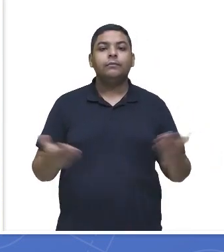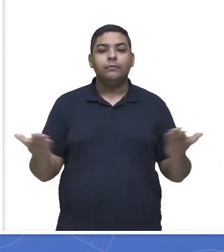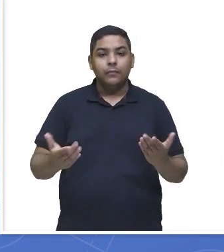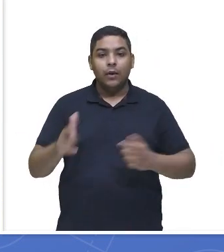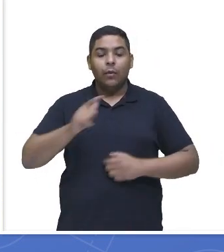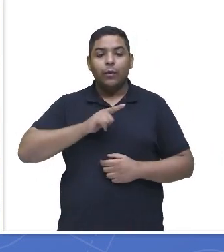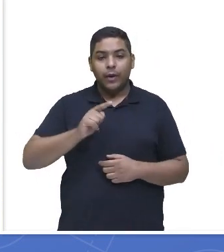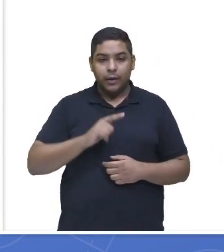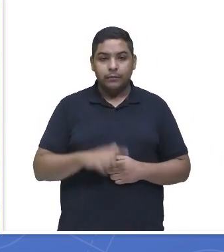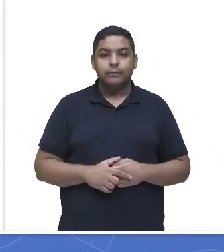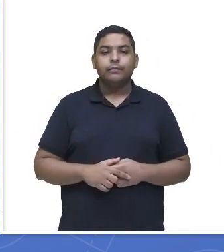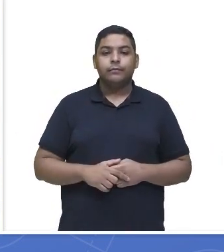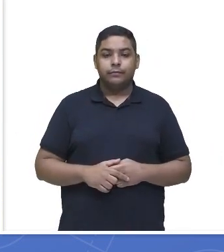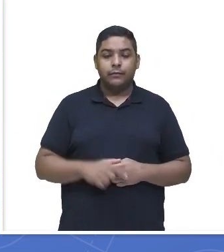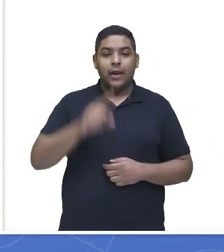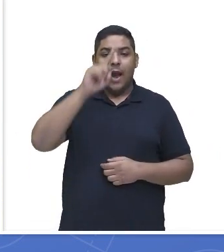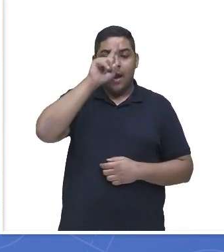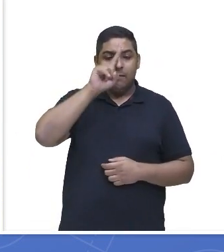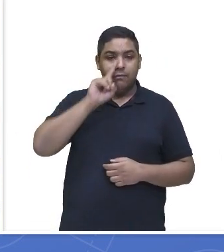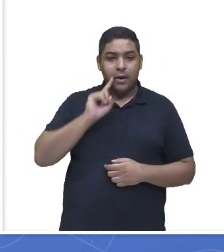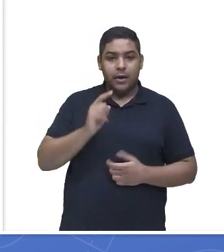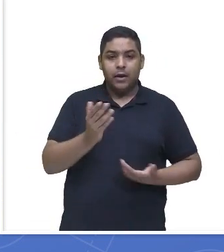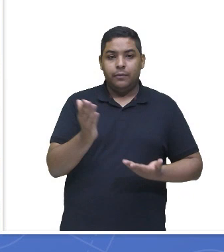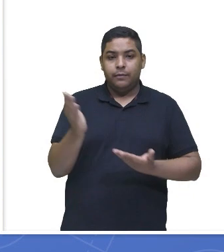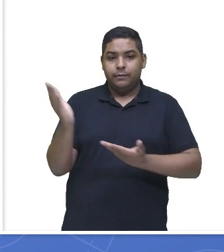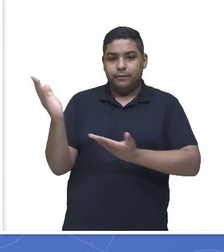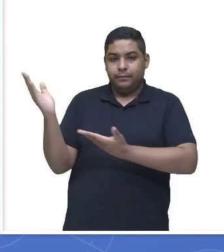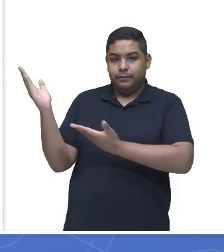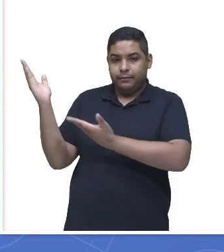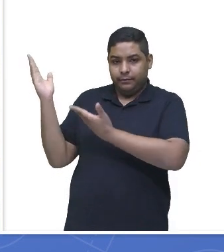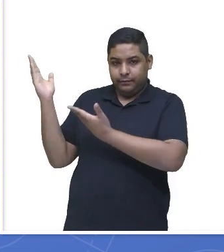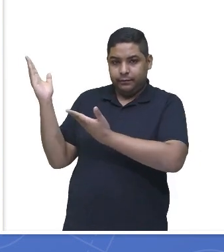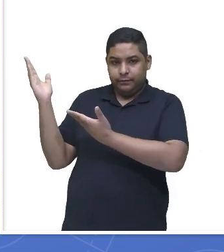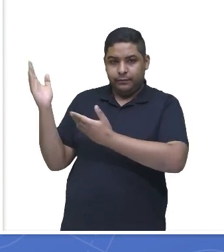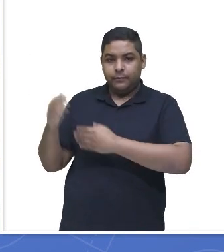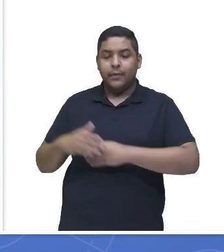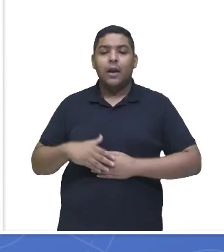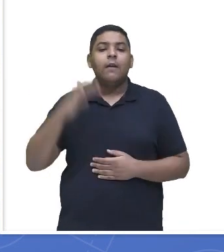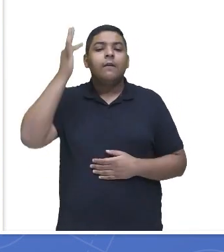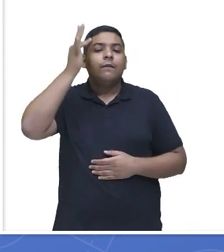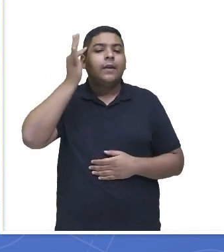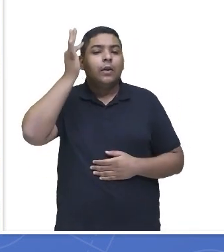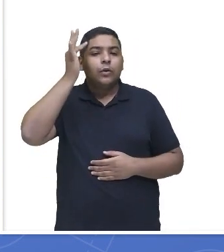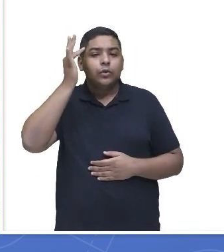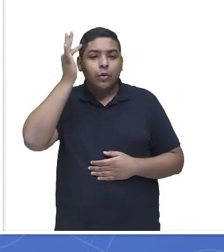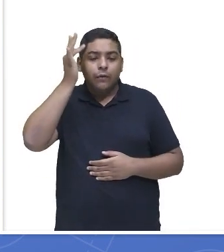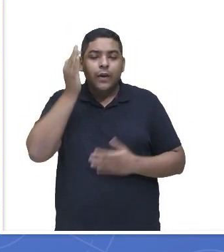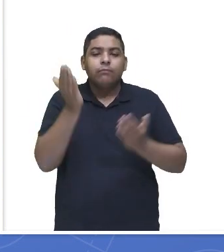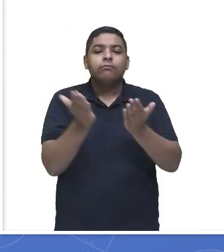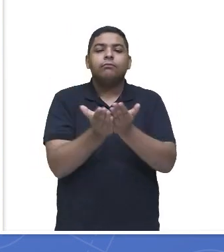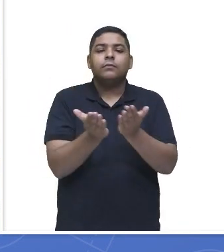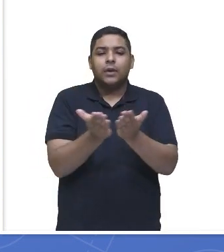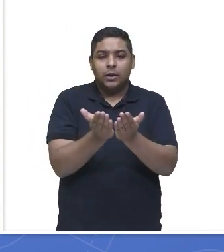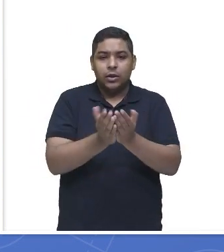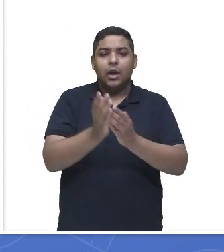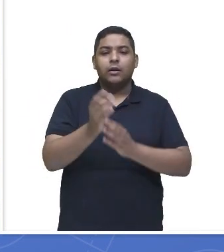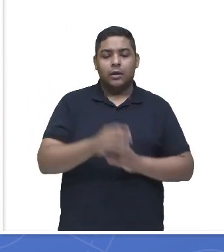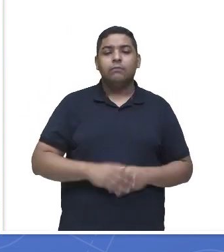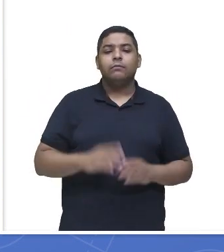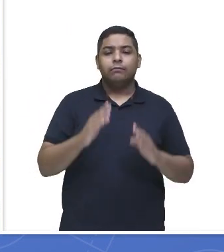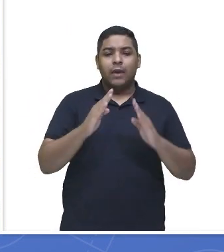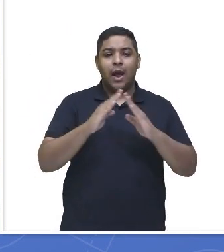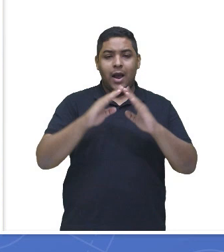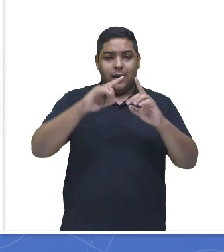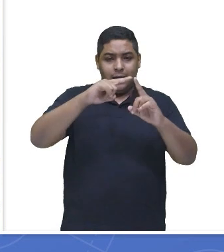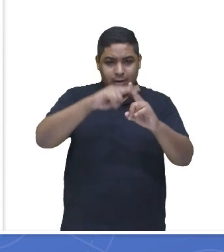história, nós passamos por um chamado de filosofia cristã. Por quê? Aqui a Igreja Católica